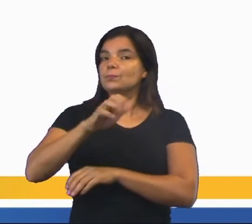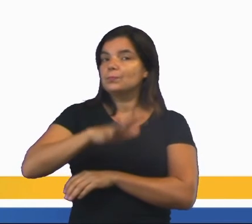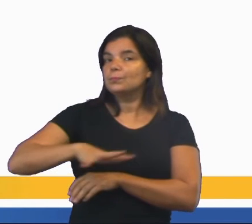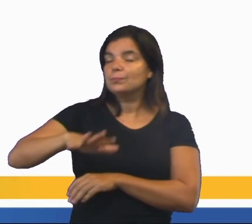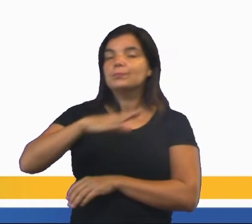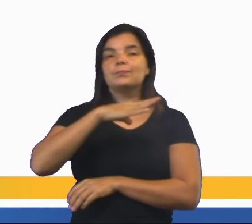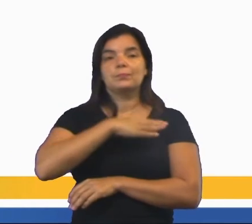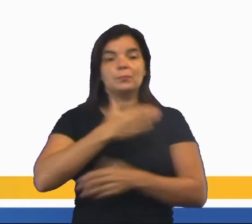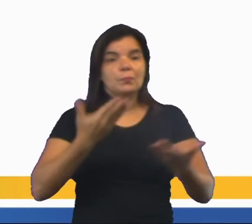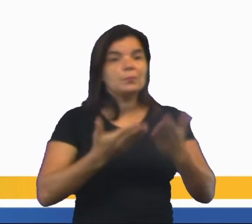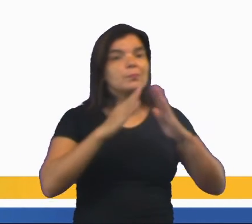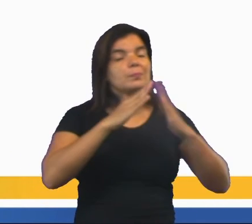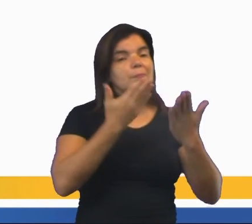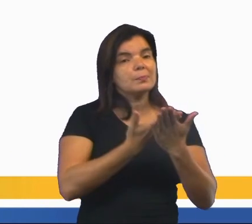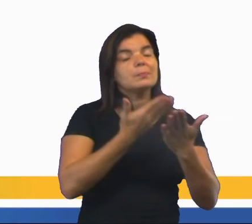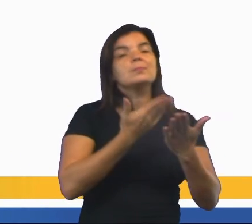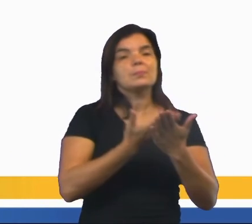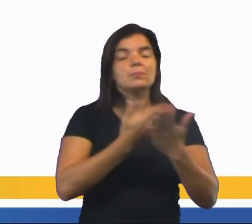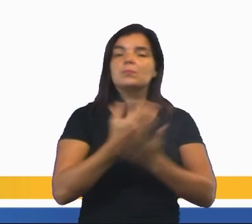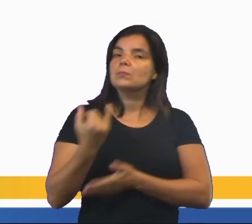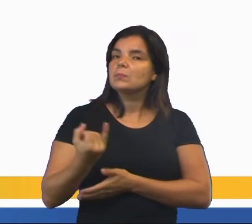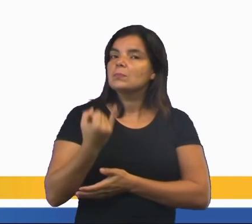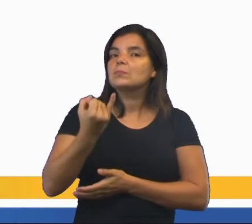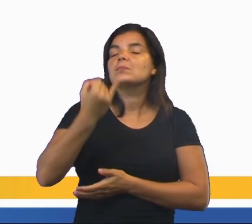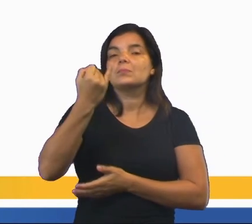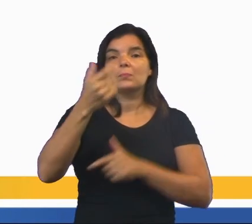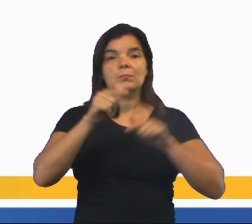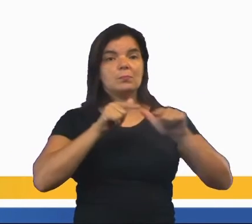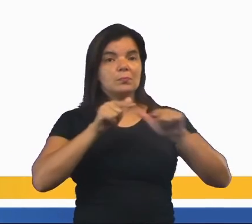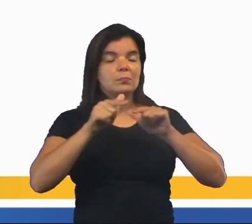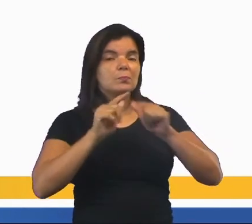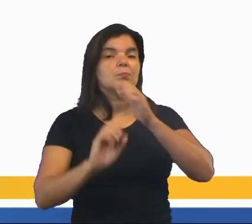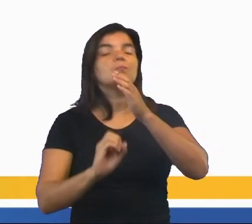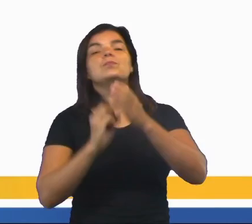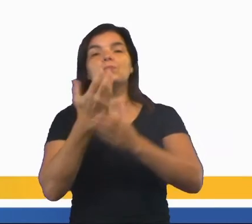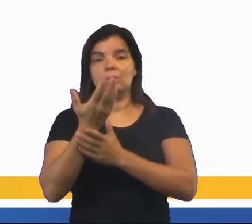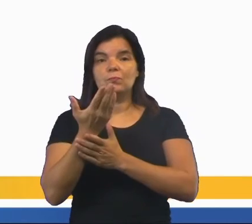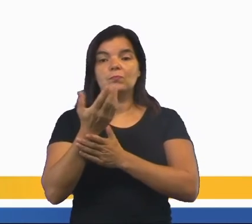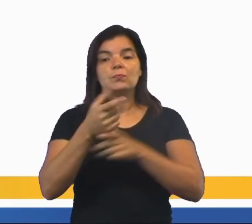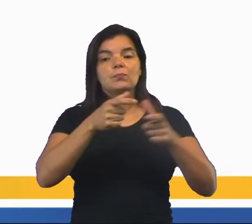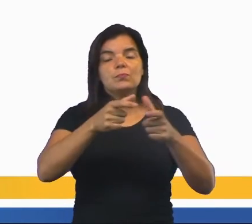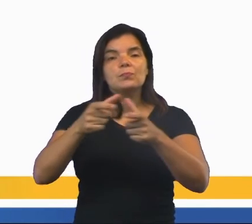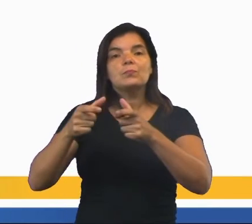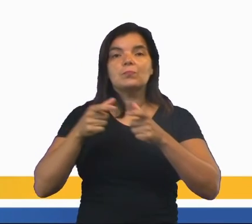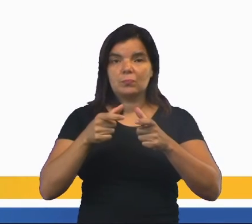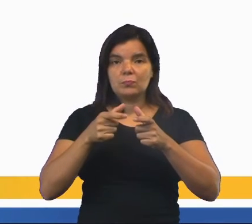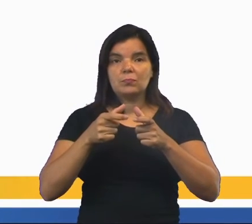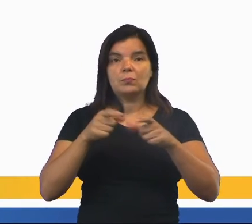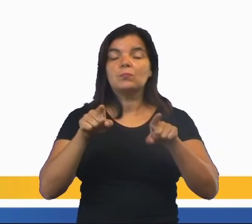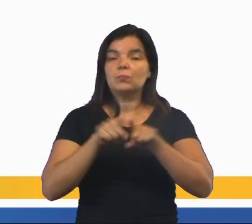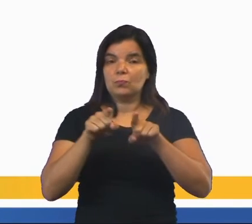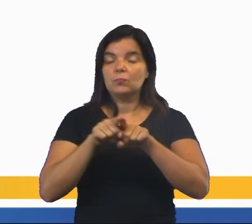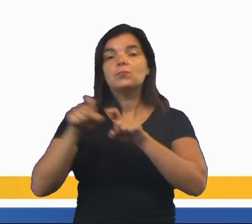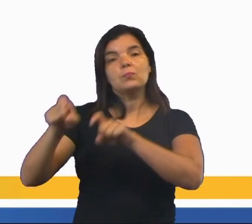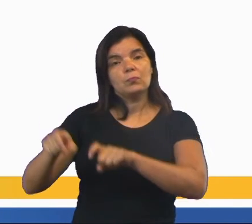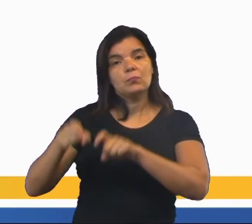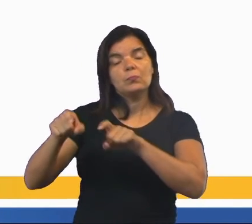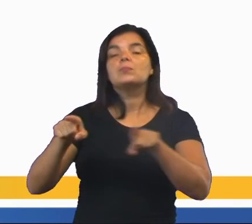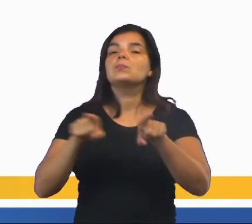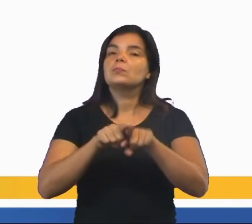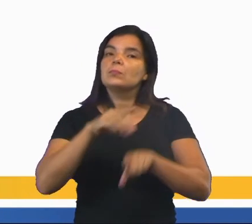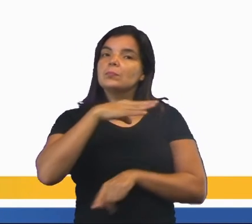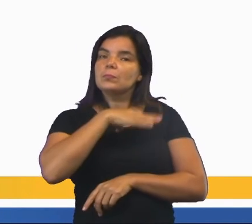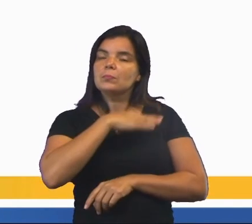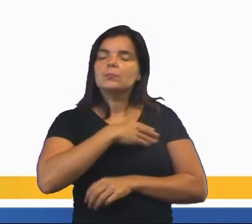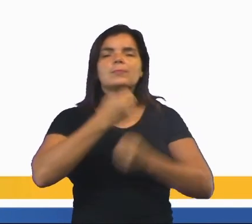na escola, a professora falou sobre a importância do trabalho realizado nos espaços rural e urbano no nosso estado.